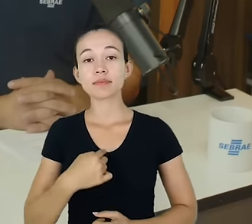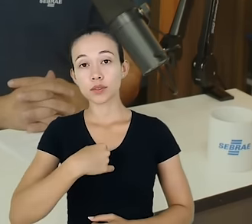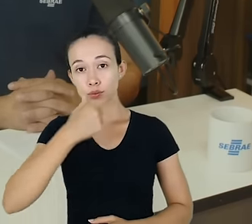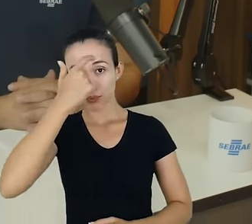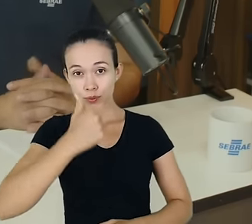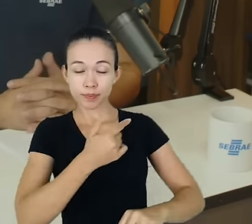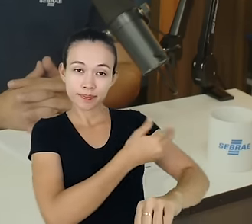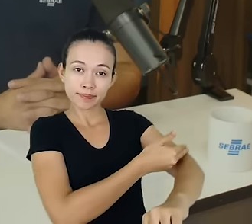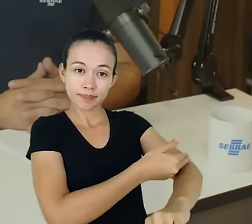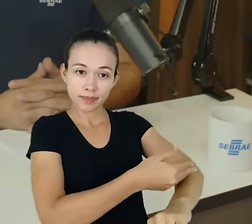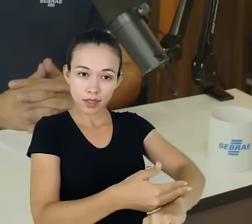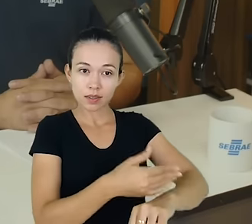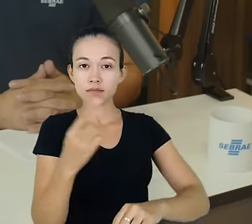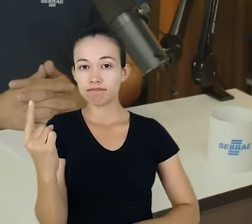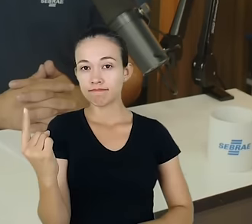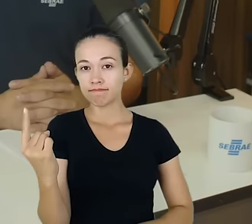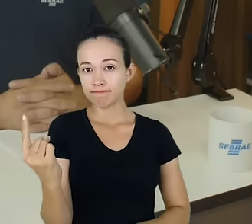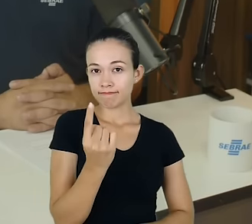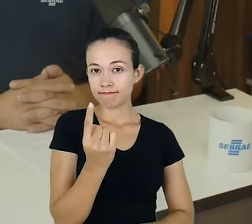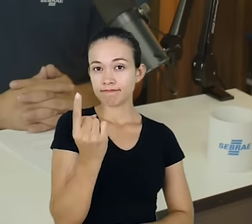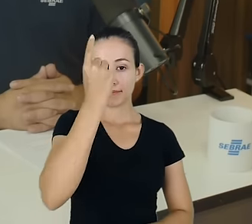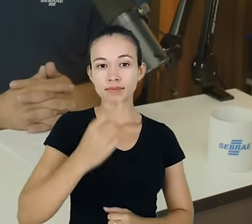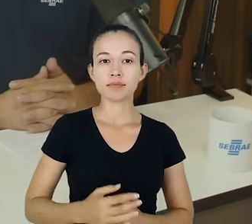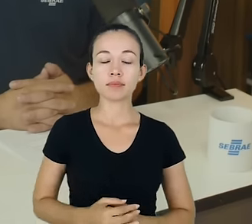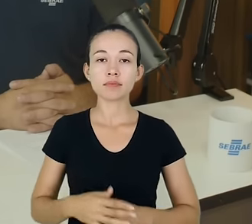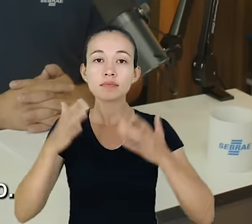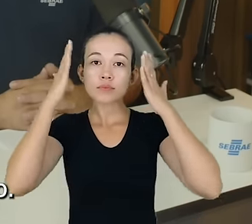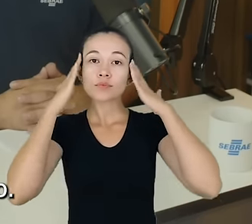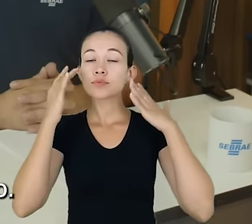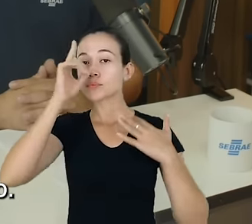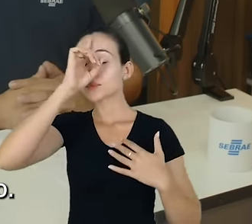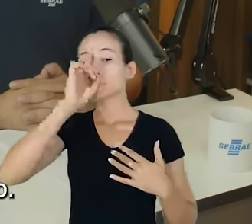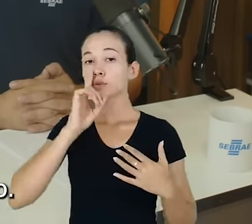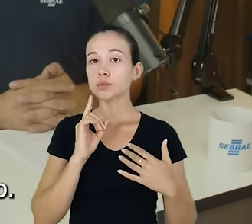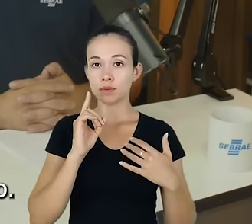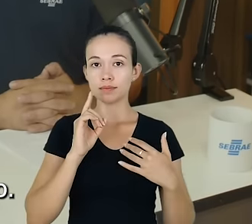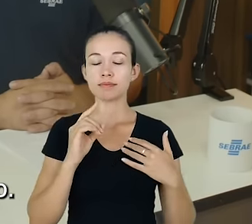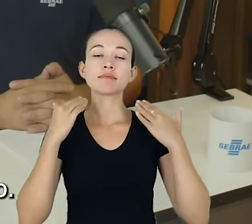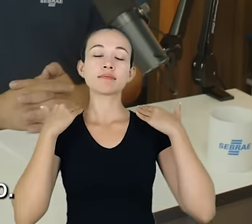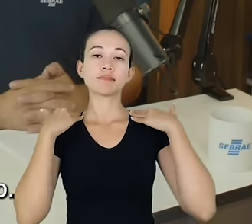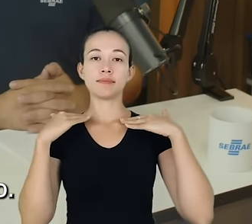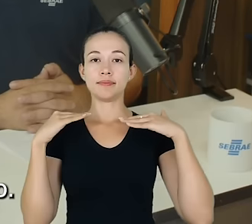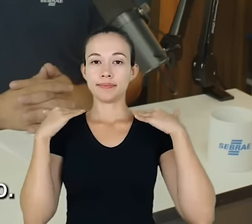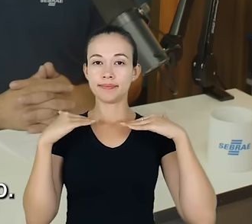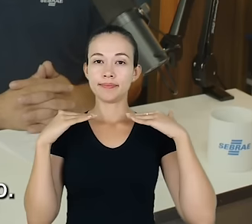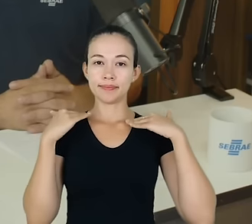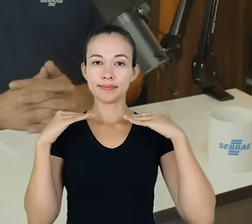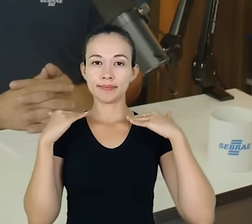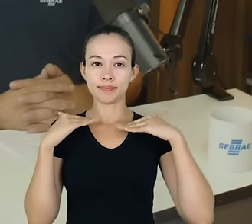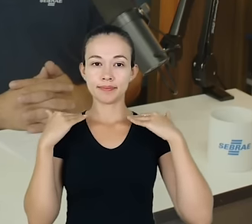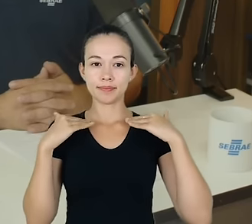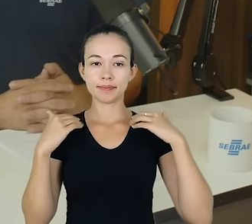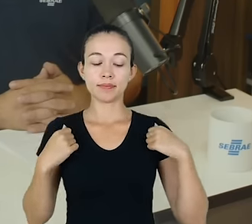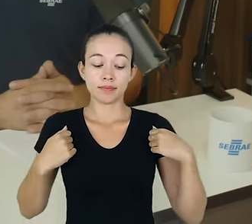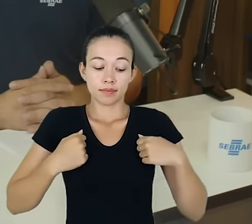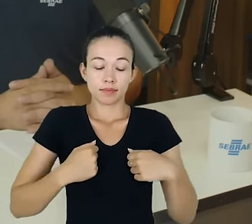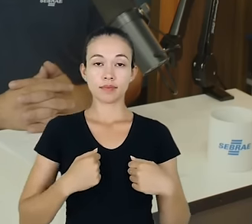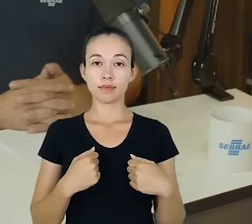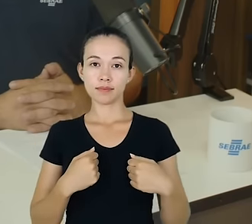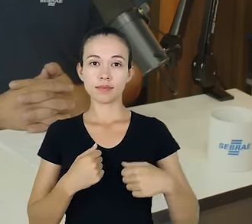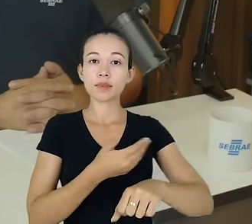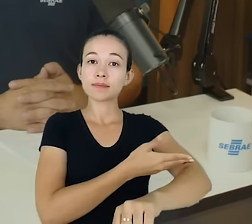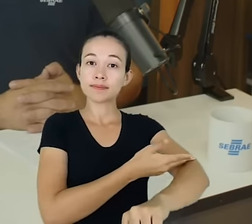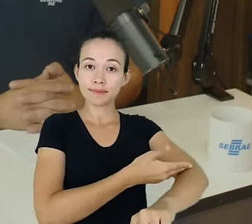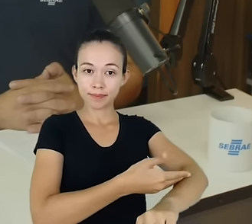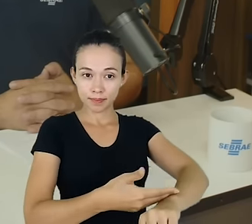sou Branca alta eh loira tem os cabelos na altura do do ombro Estou vestindo um blazer